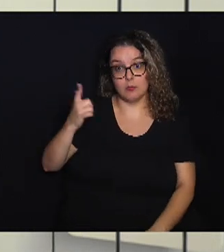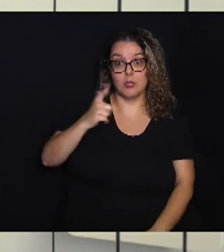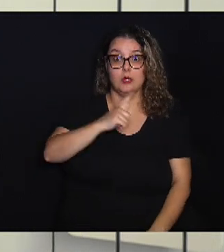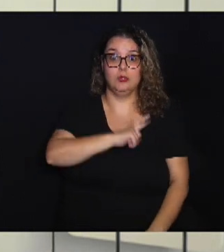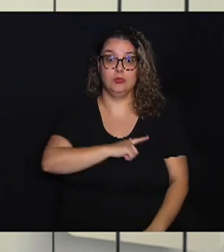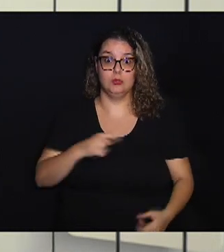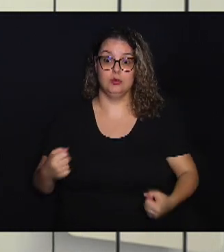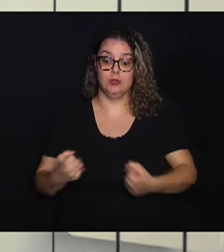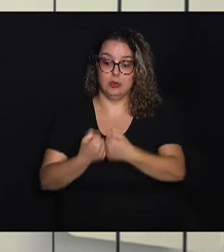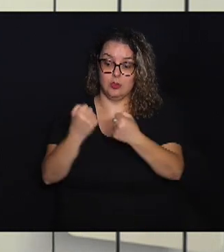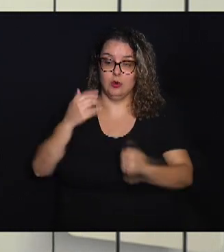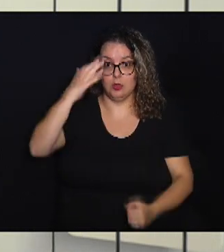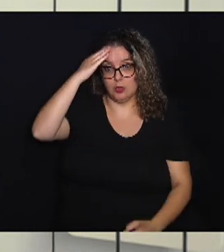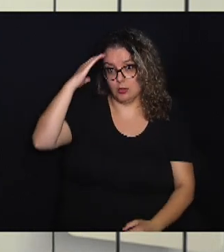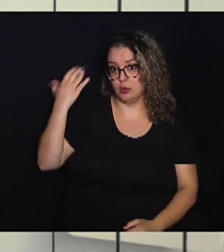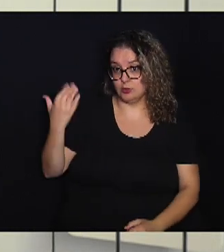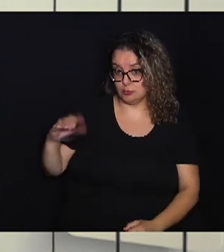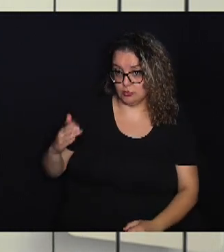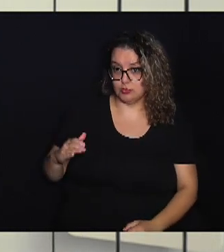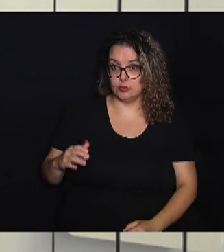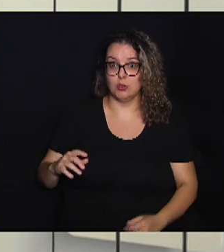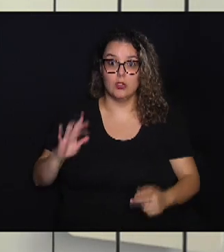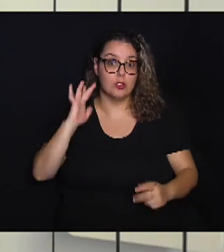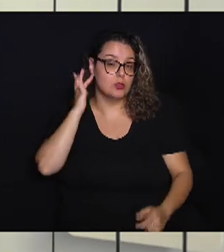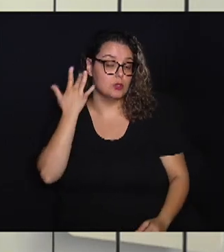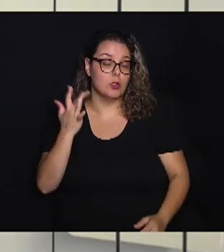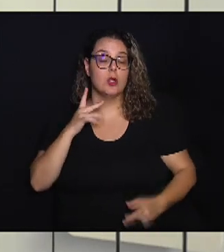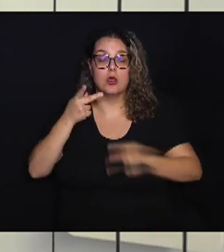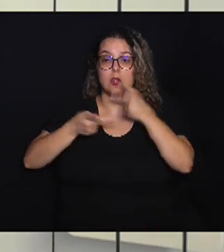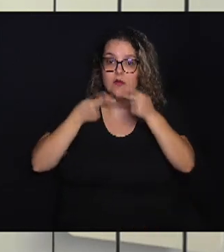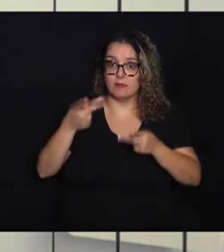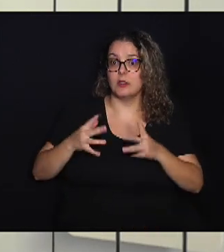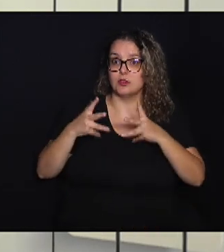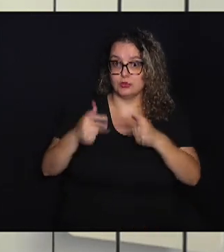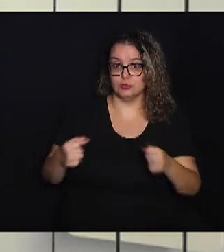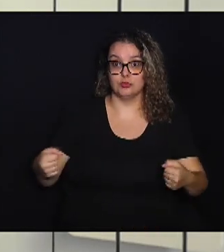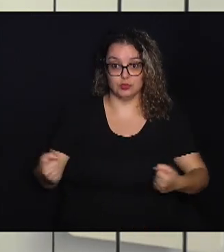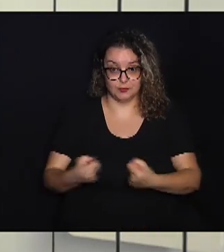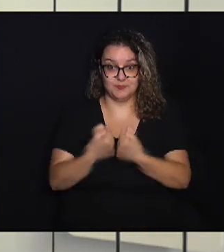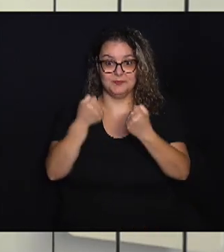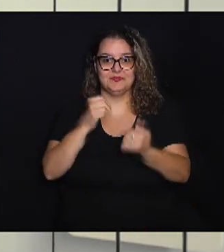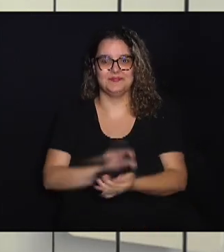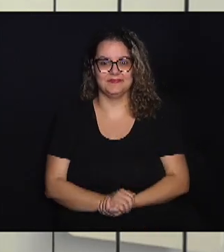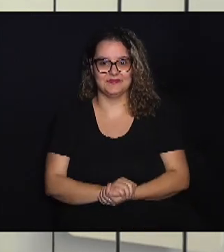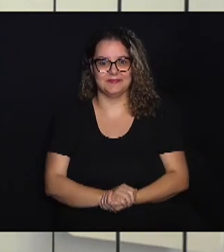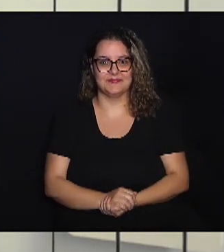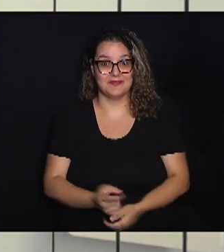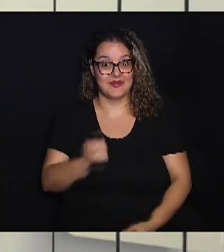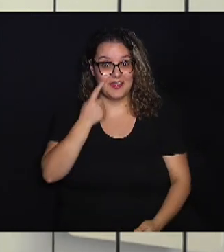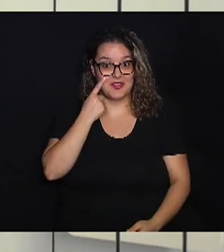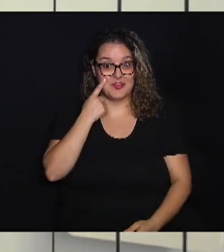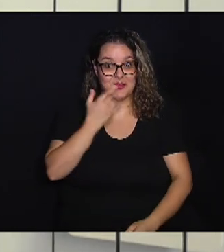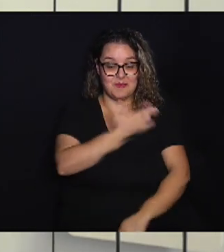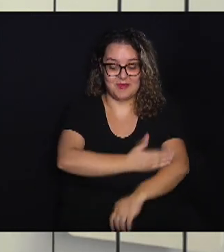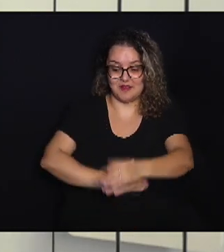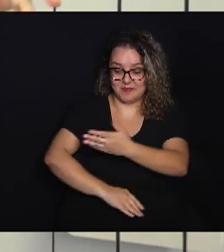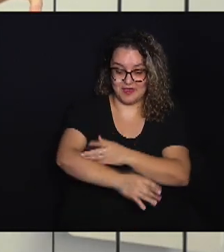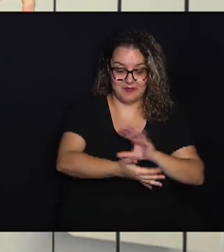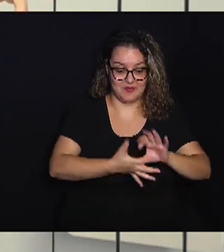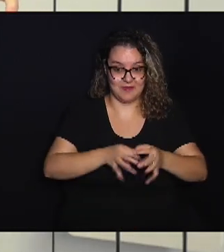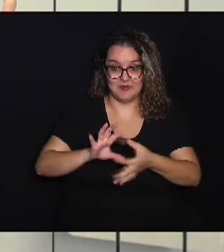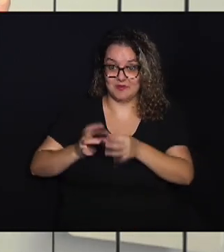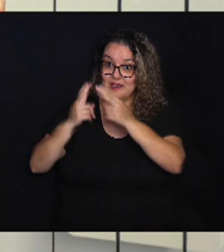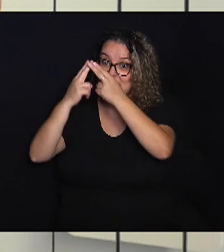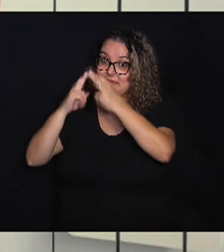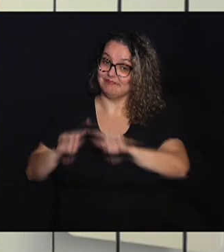o Coritiba aqui em Campinas, no Brinco de Ouro, e a gente fala tudo sobre este confronto. Vamos de Jogos Paralímpicos de Paris, então, porque o